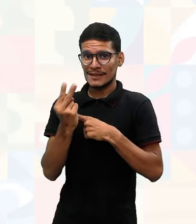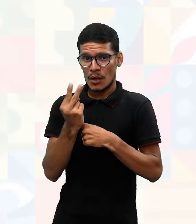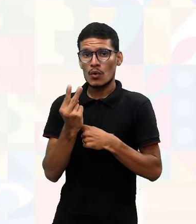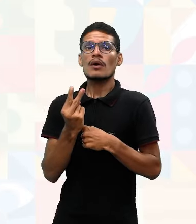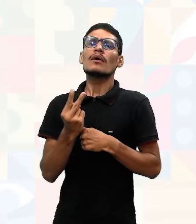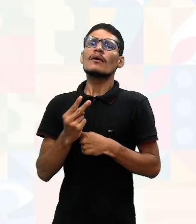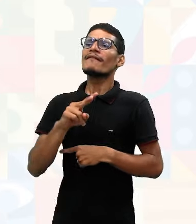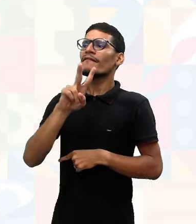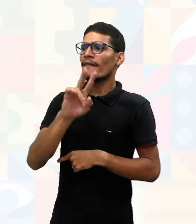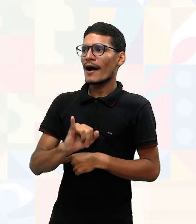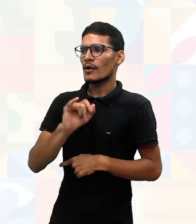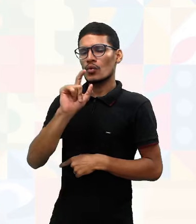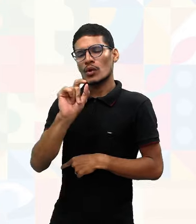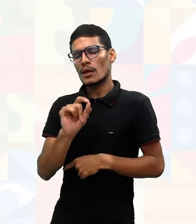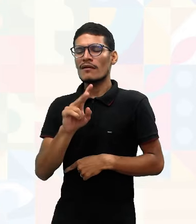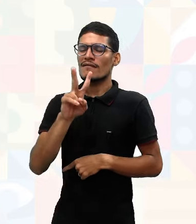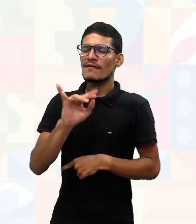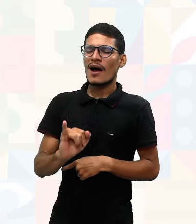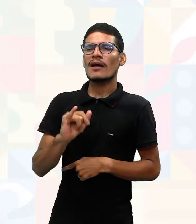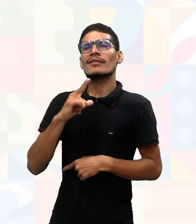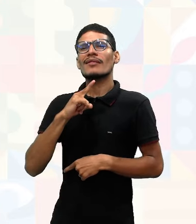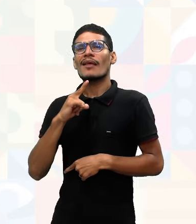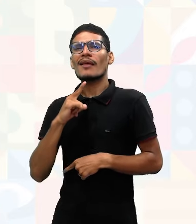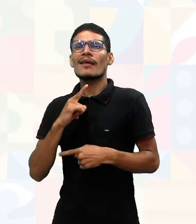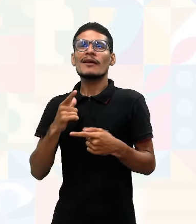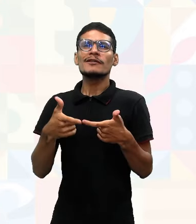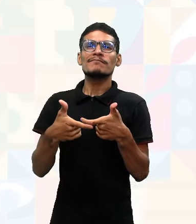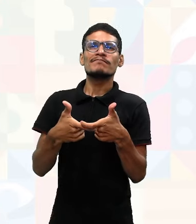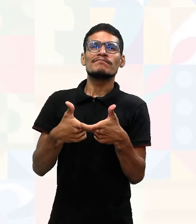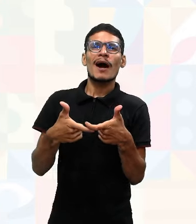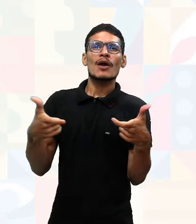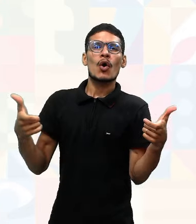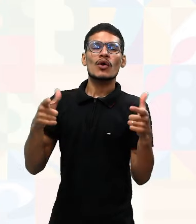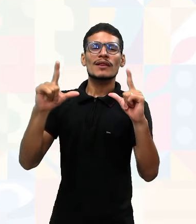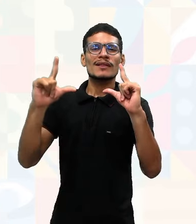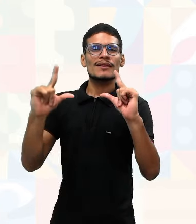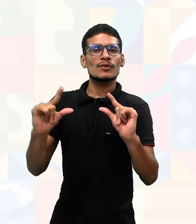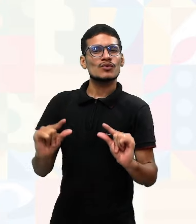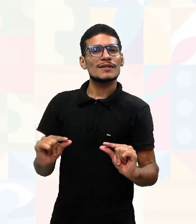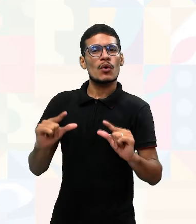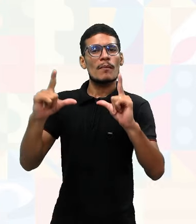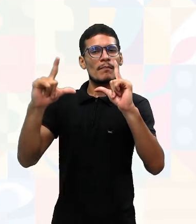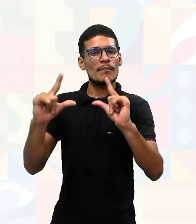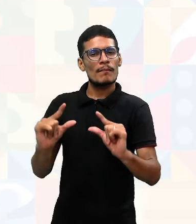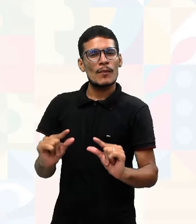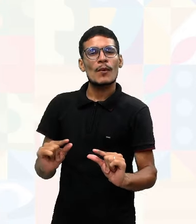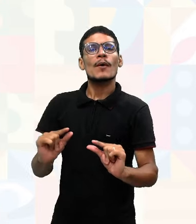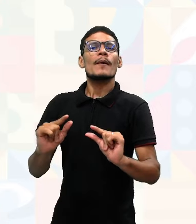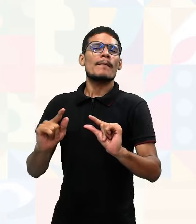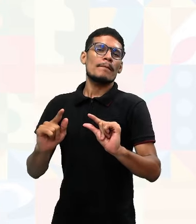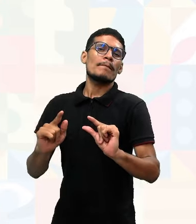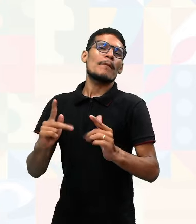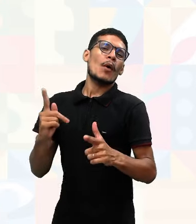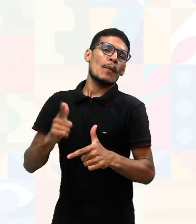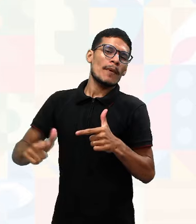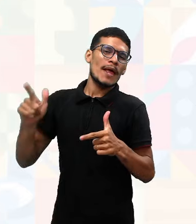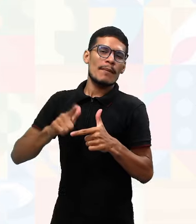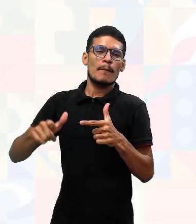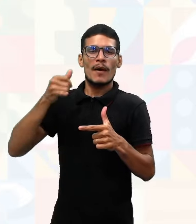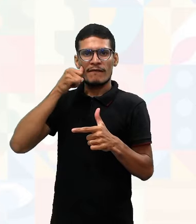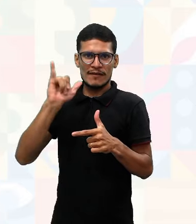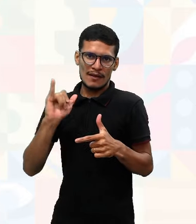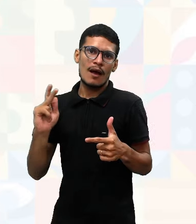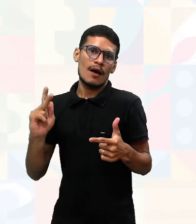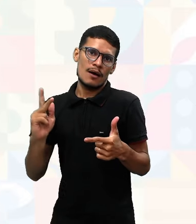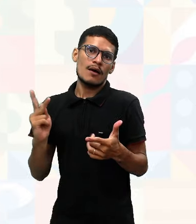a gente vai ter uma maior redução de possíveis danos e evitar que acidentes